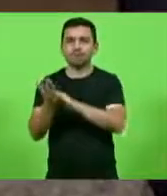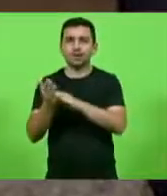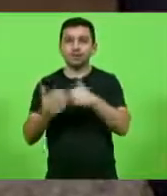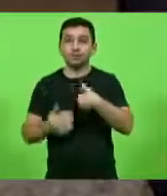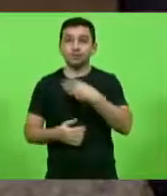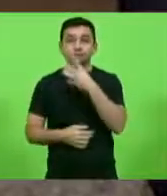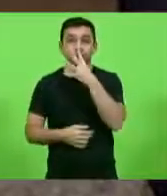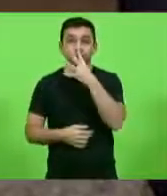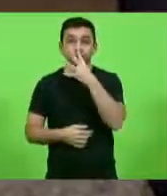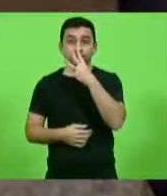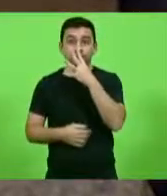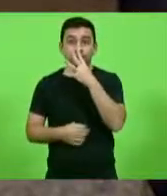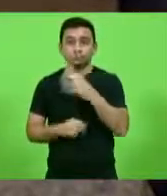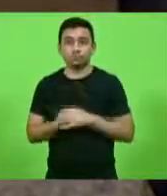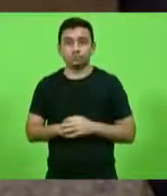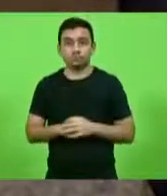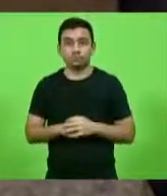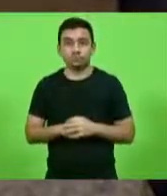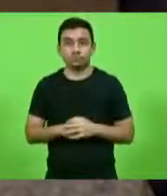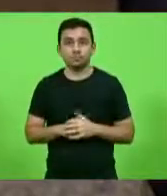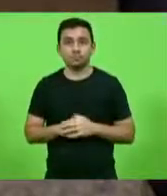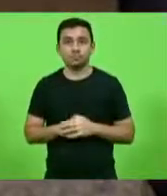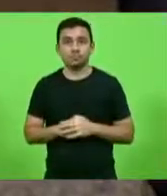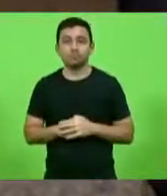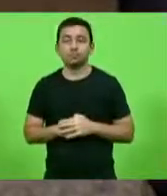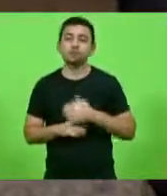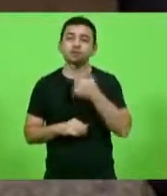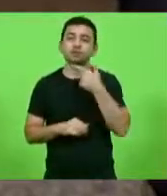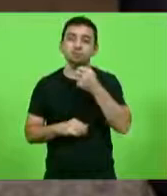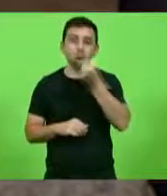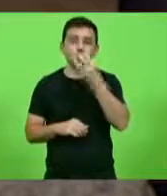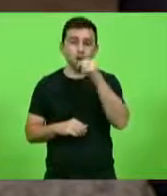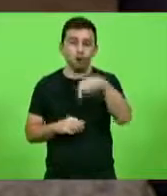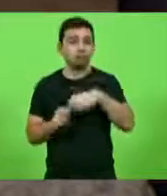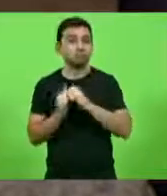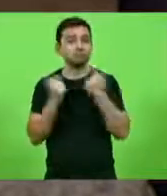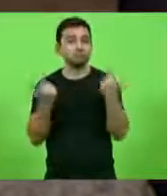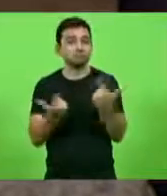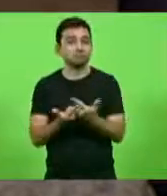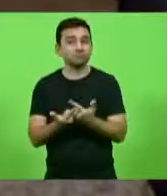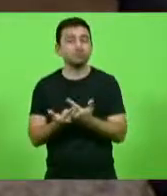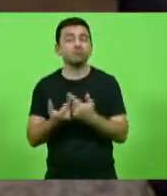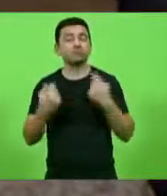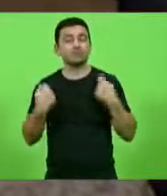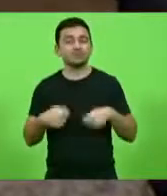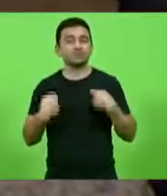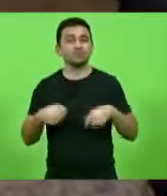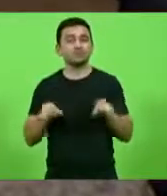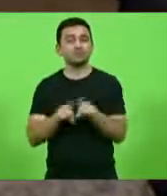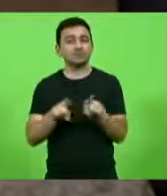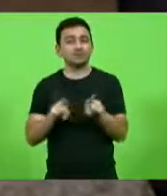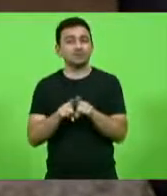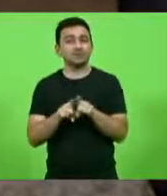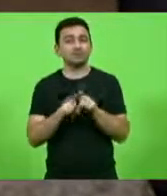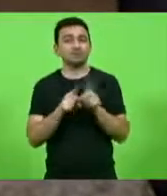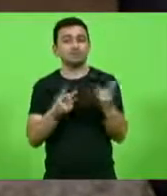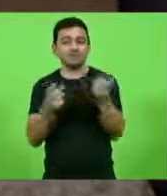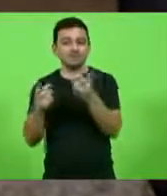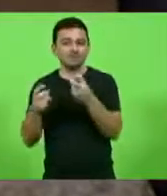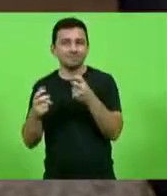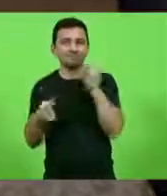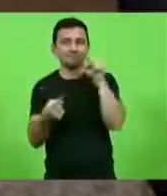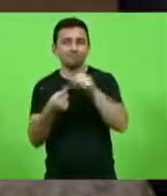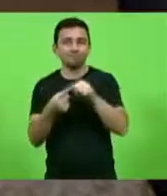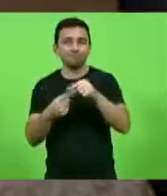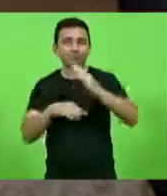admirado com as boas intenções que aparecem aqui nesse plenário, só que nós temos também que ver a aplicação